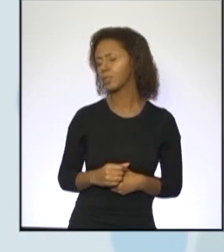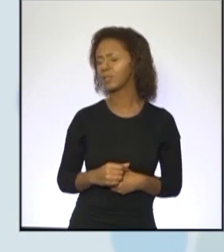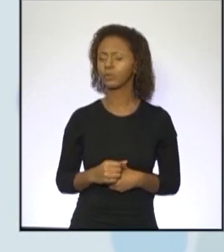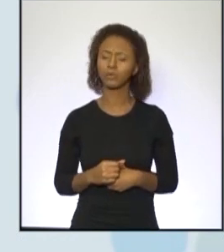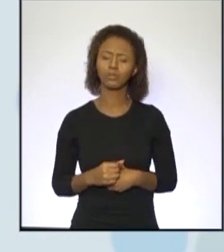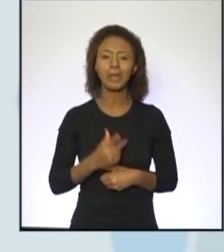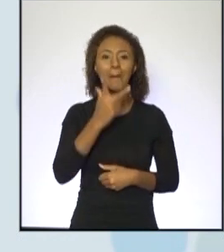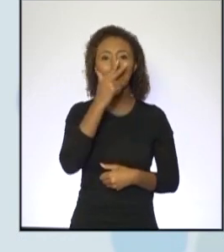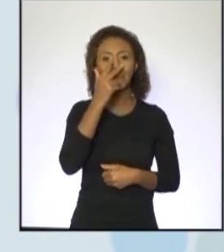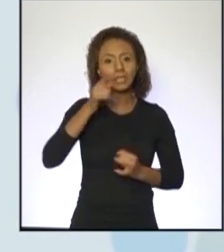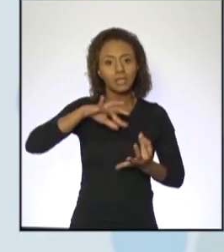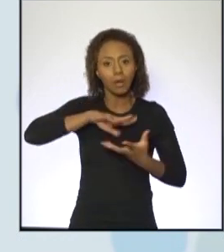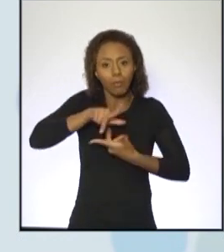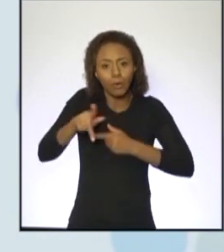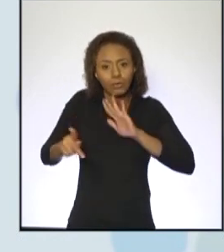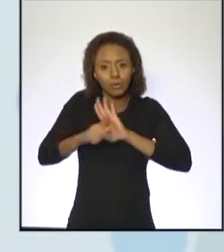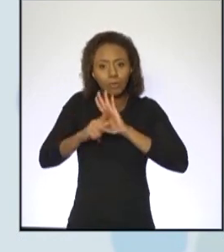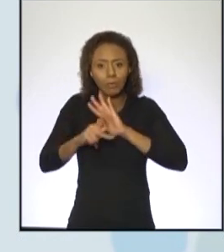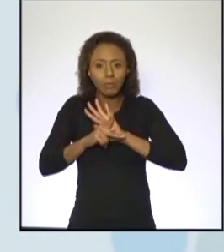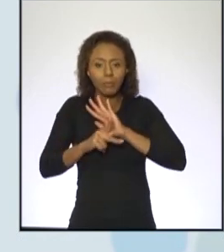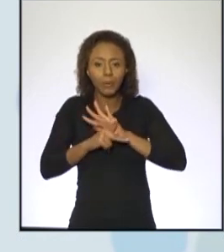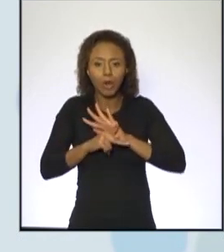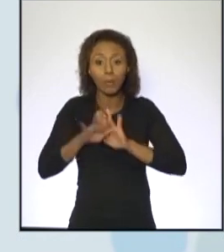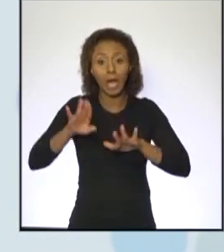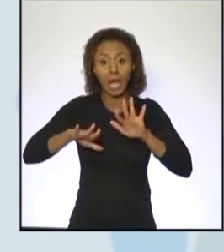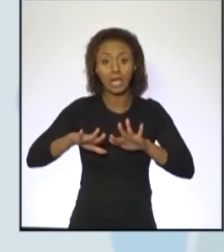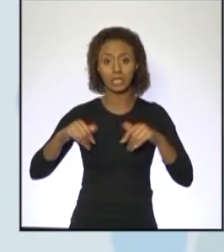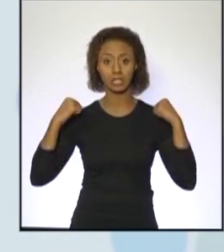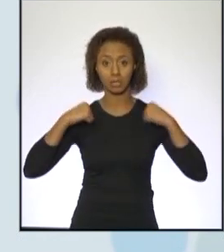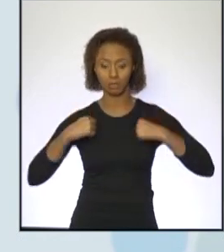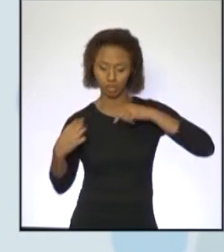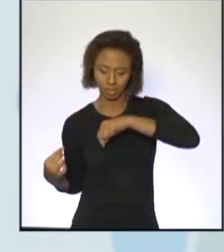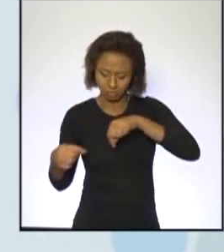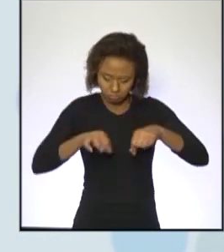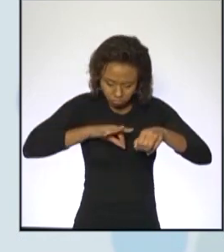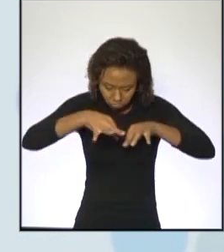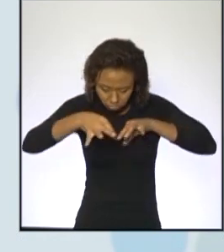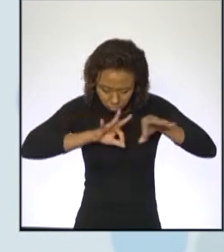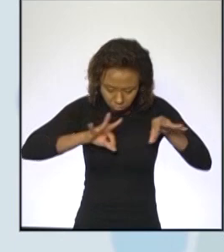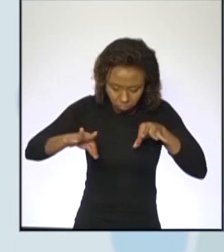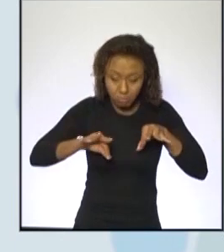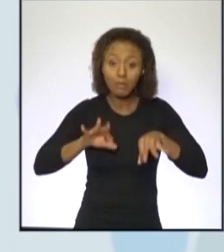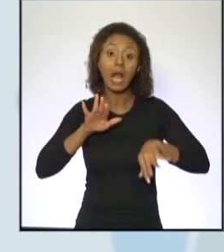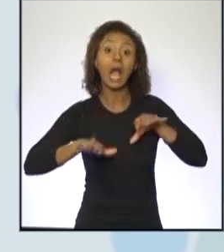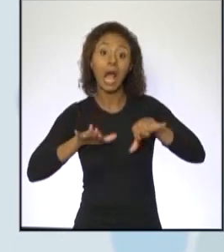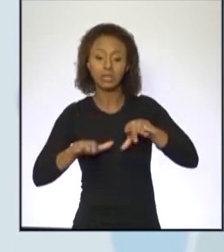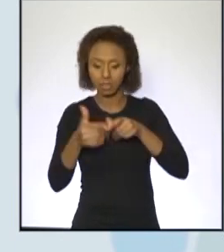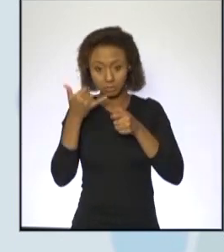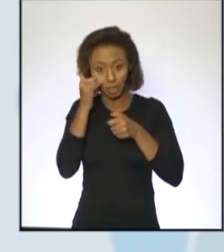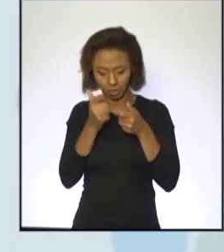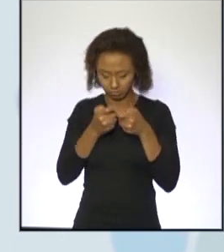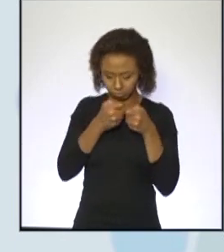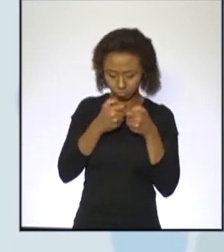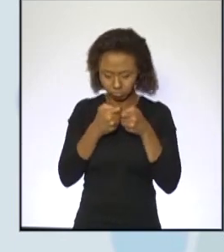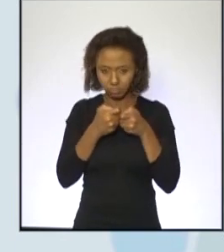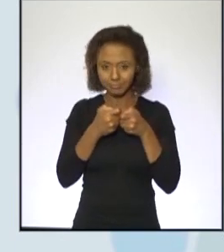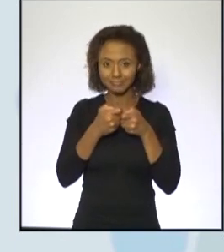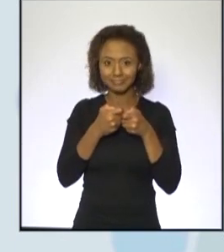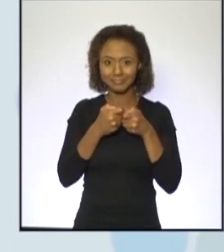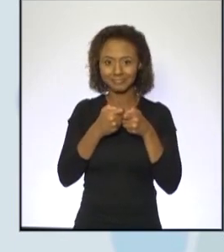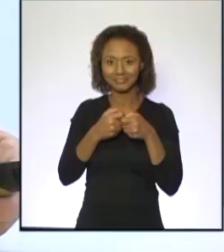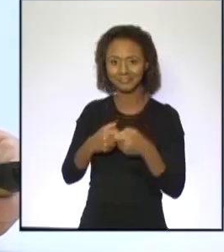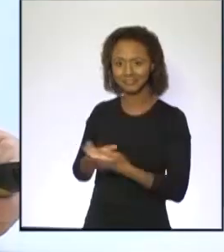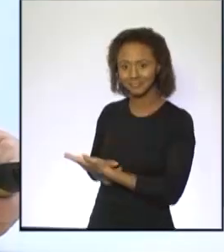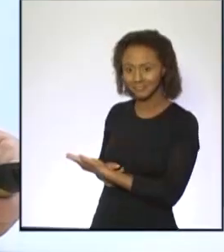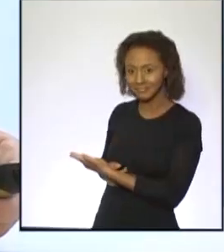em seu mundo. Ora mexia na mochila, ora com dedos ágeis no celular. Então, a gente observa